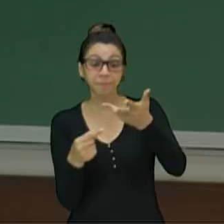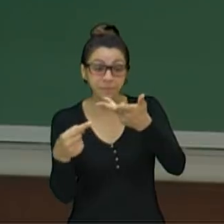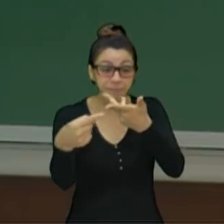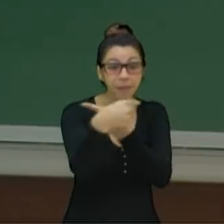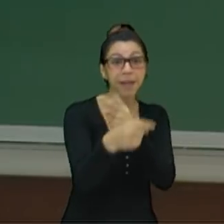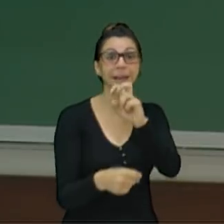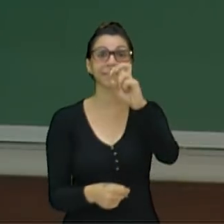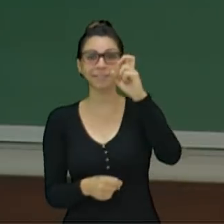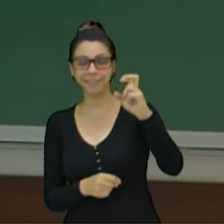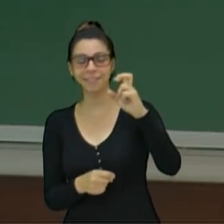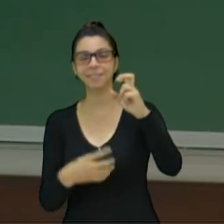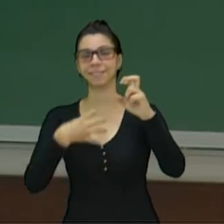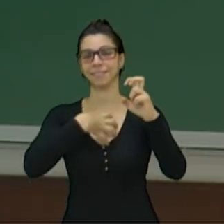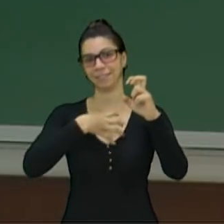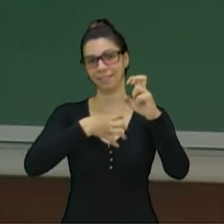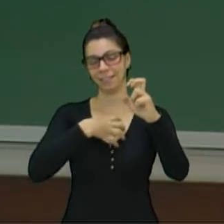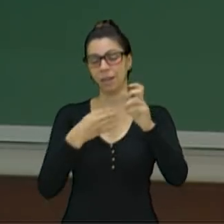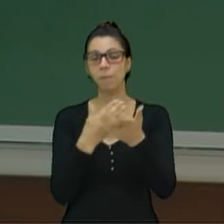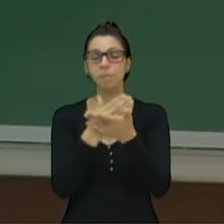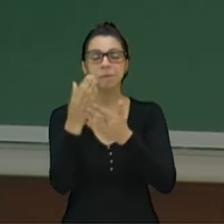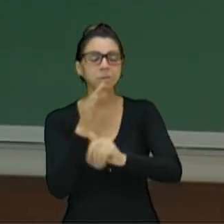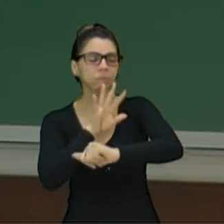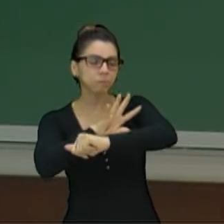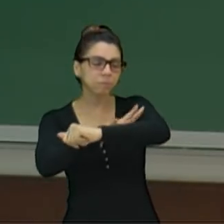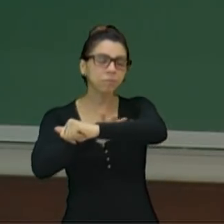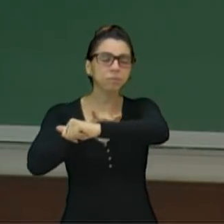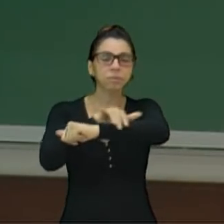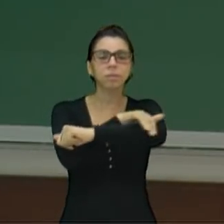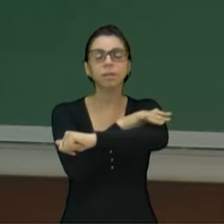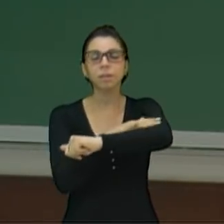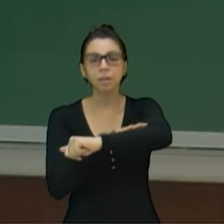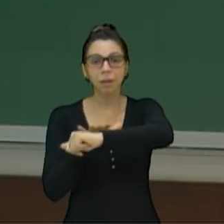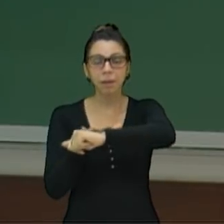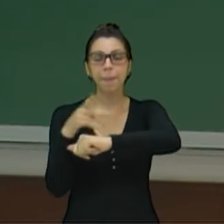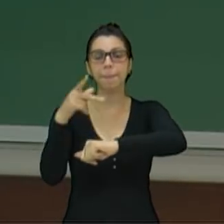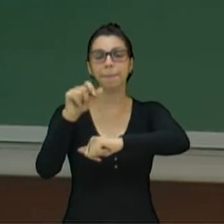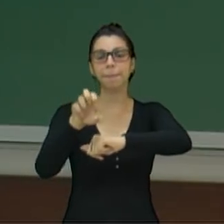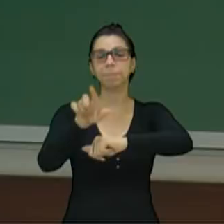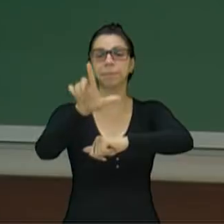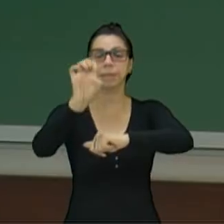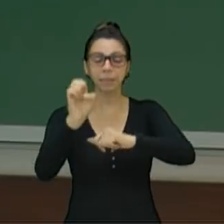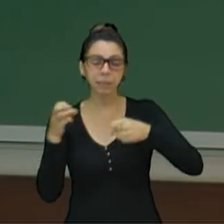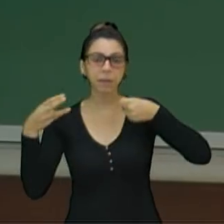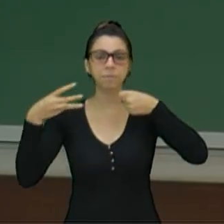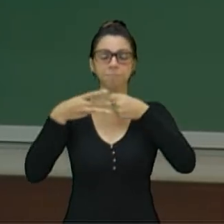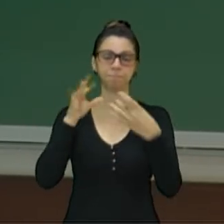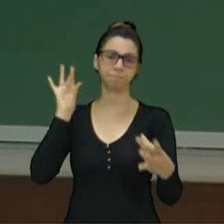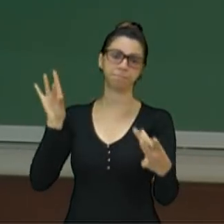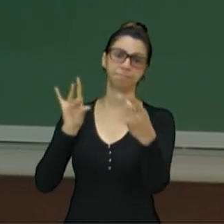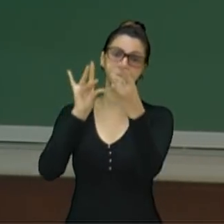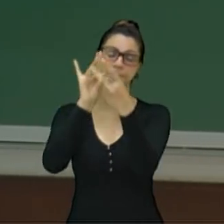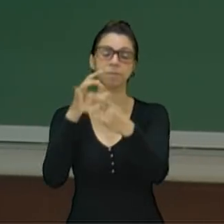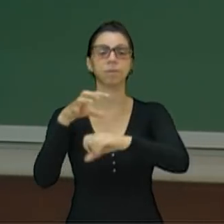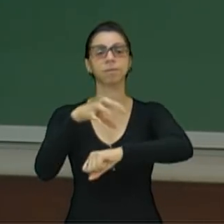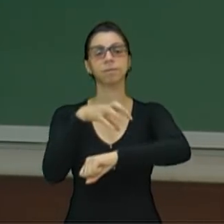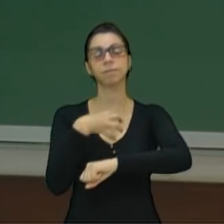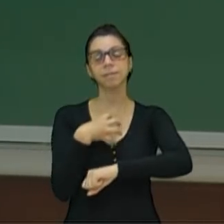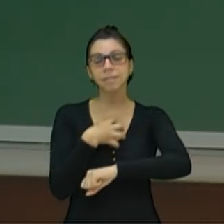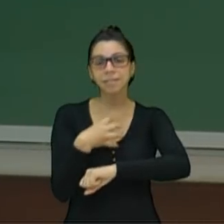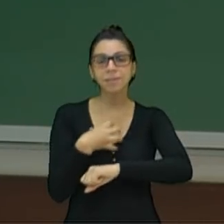falamos um pouquinho do tato. Que nossa pele tem células específicas, especializadas em sentir